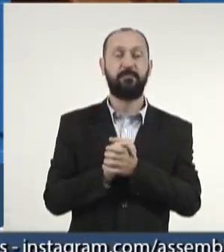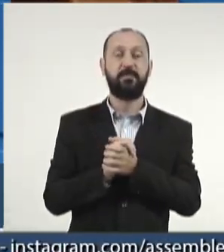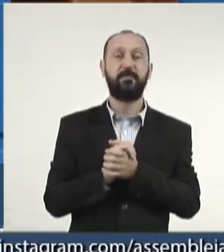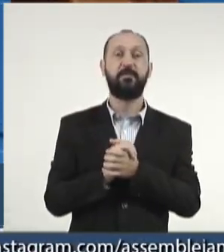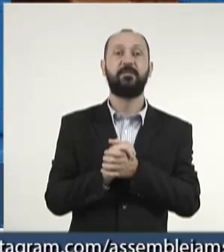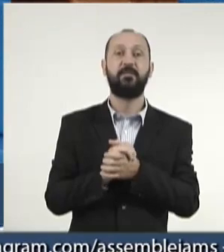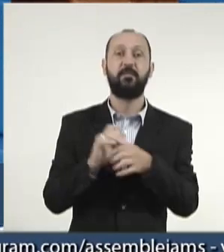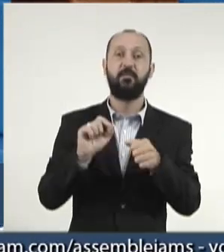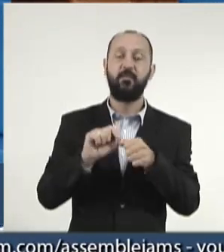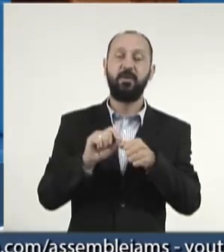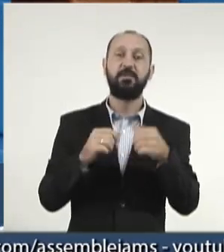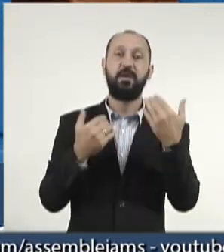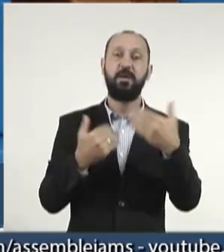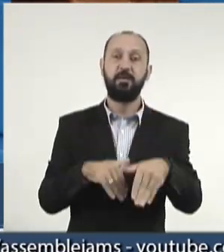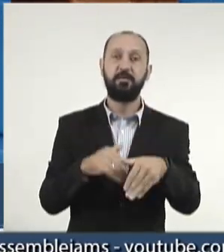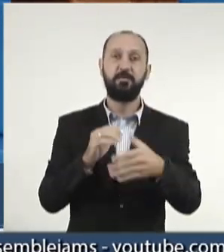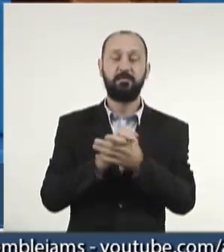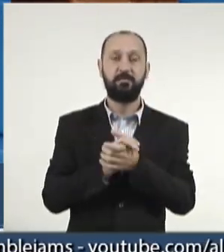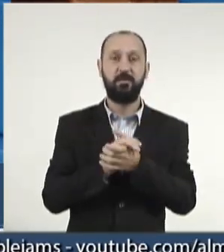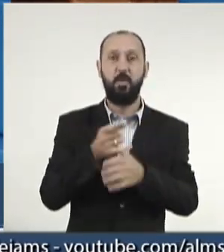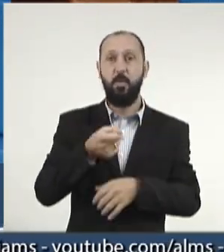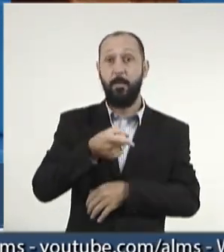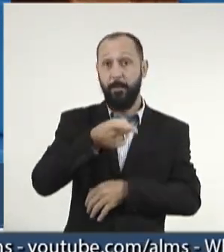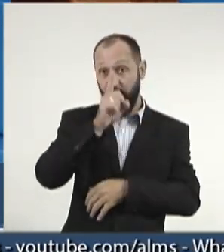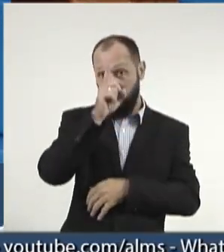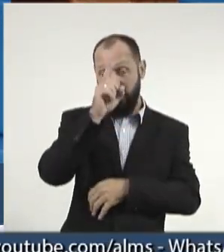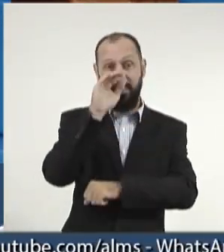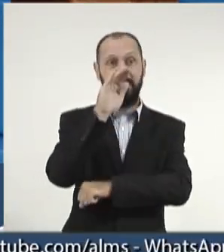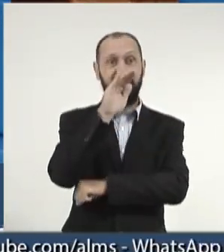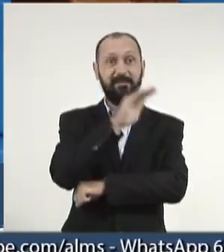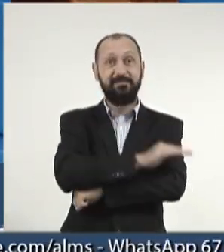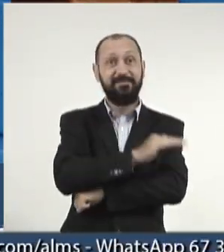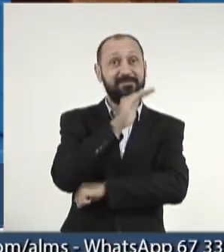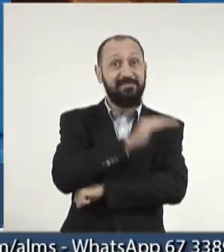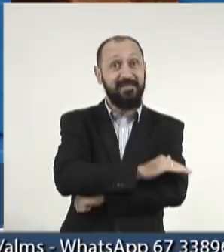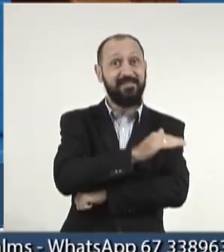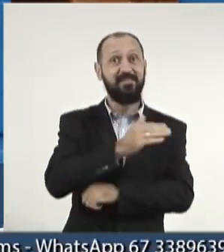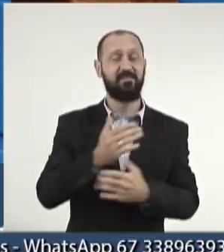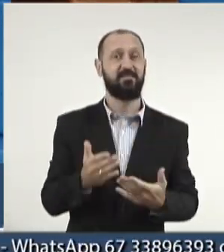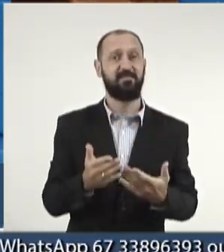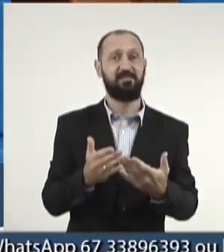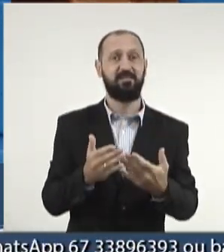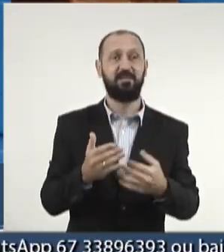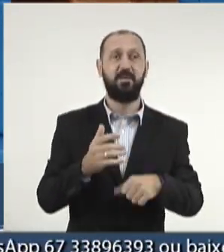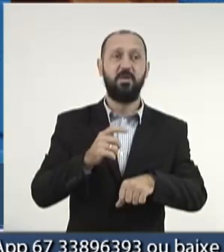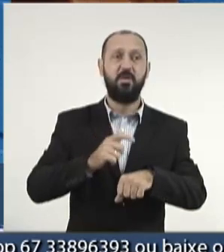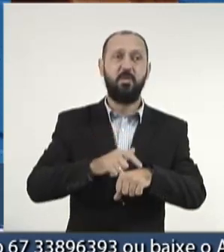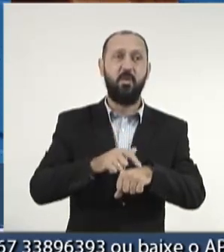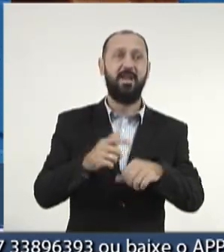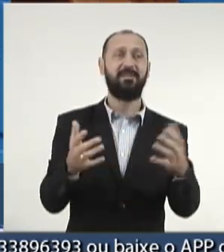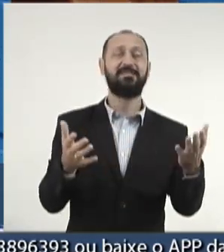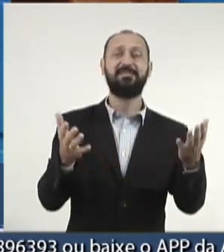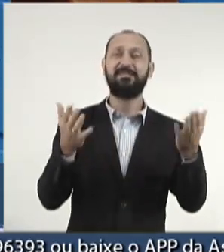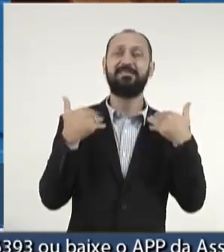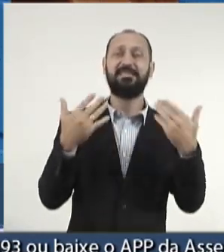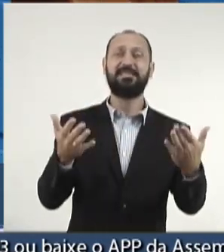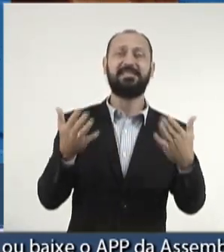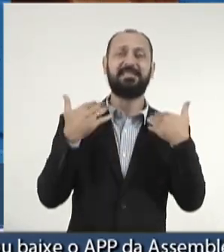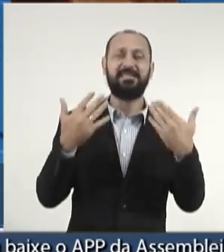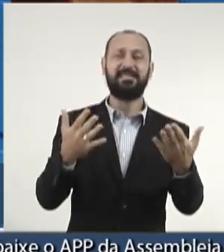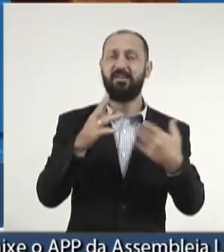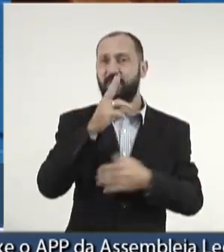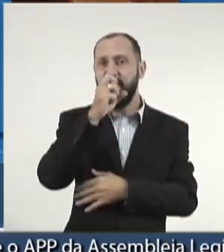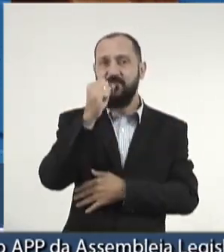prova às 13 horas da tarde. No horário mais quente do dia,